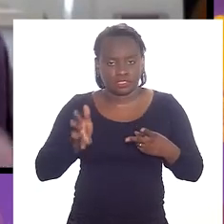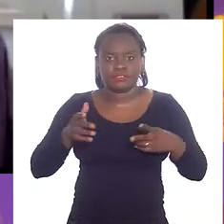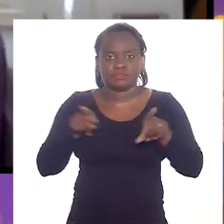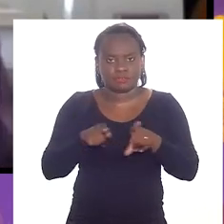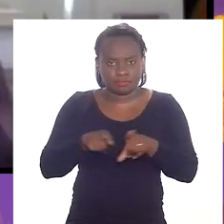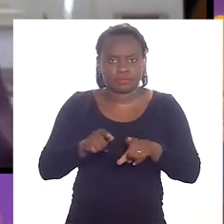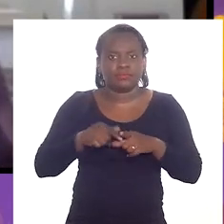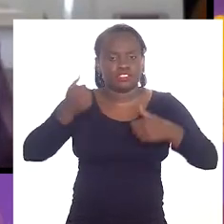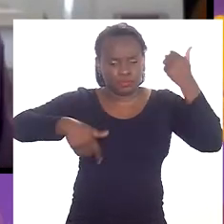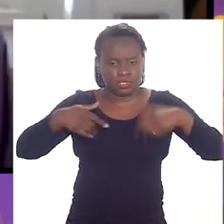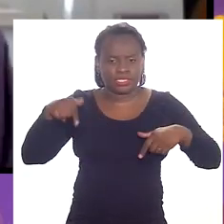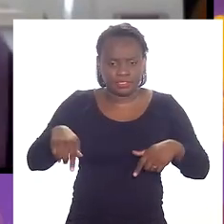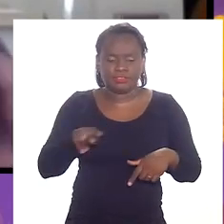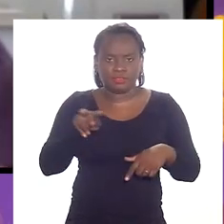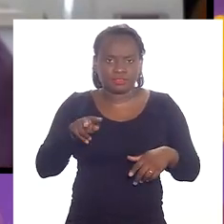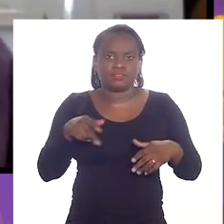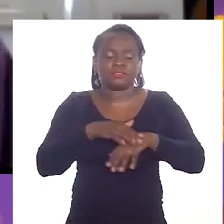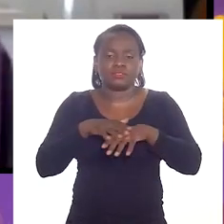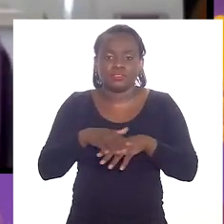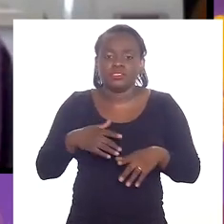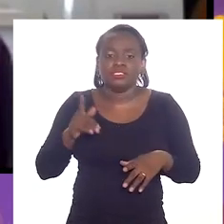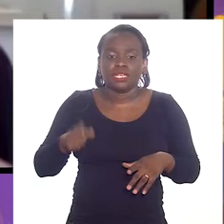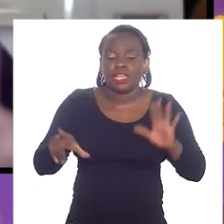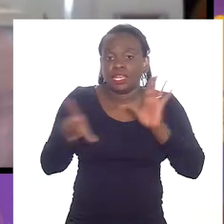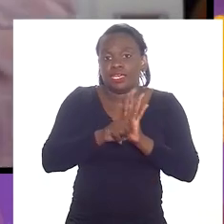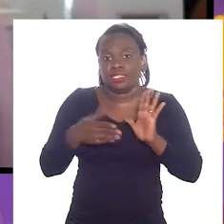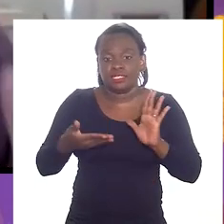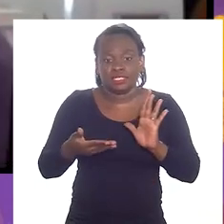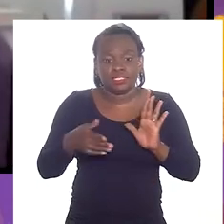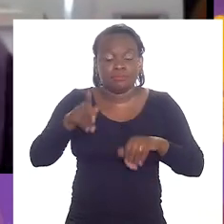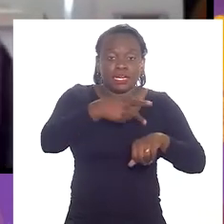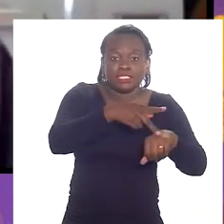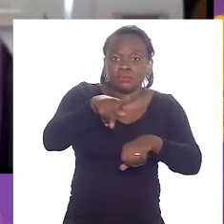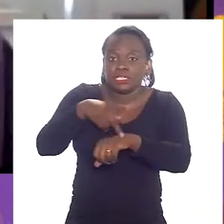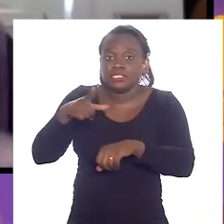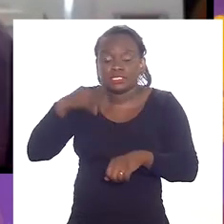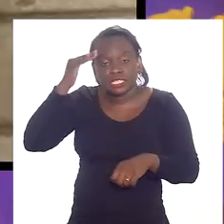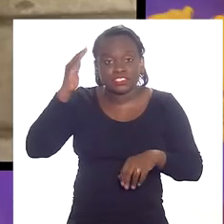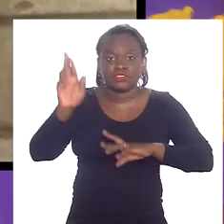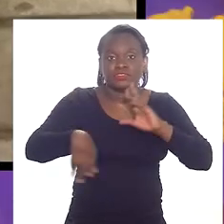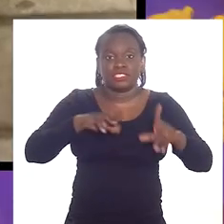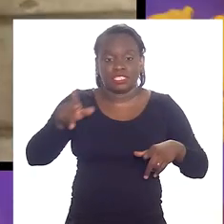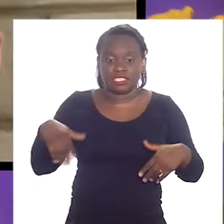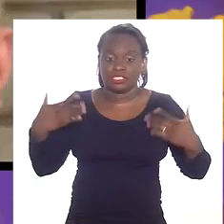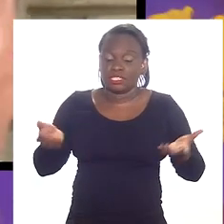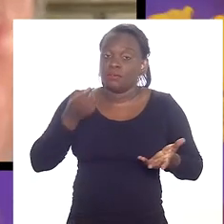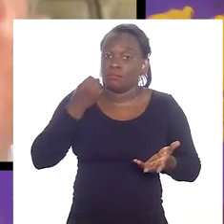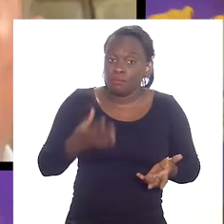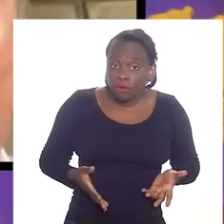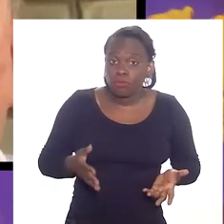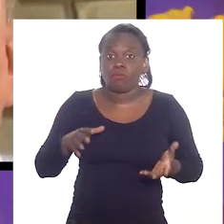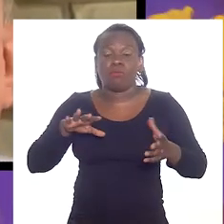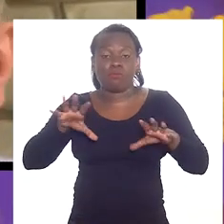não existirá a mesma segurança para os espectadores. Falar de uma maneira clara, porque senão nós estamos